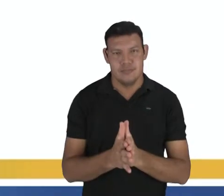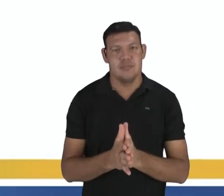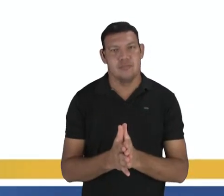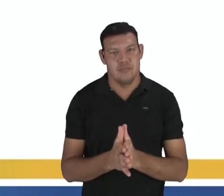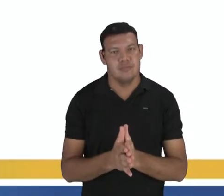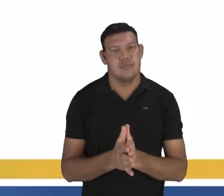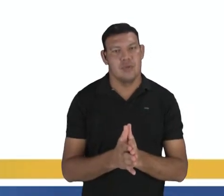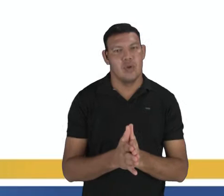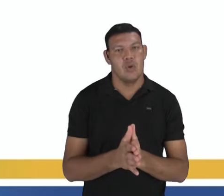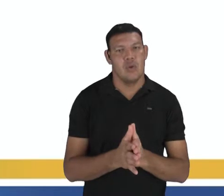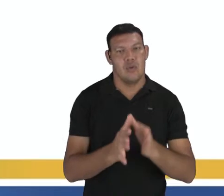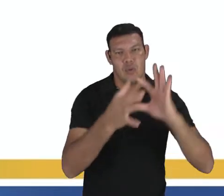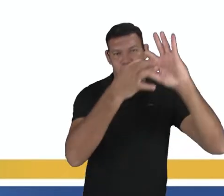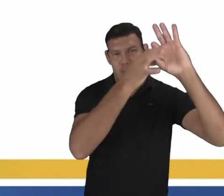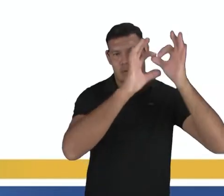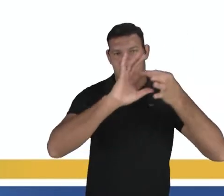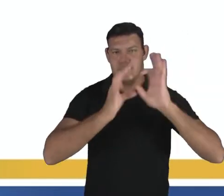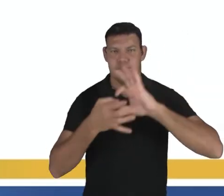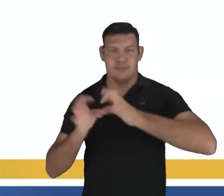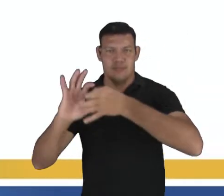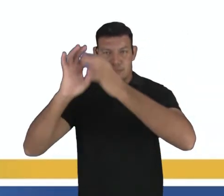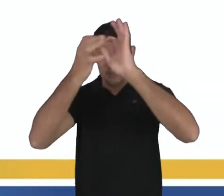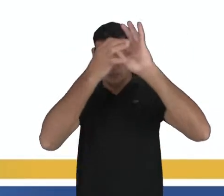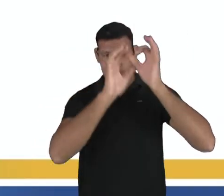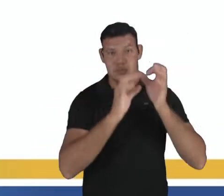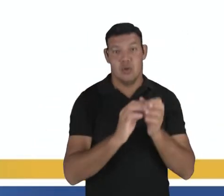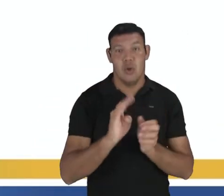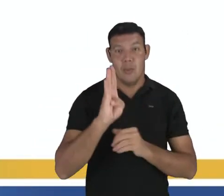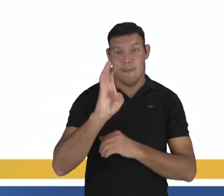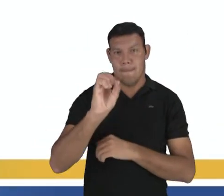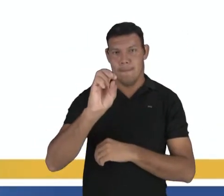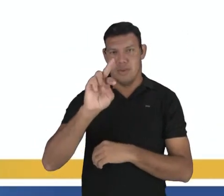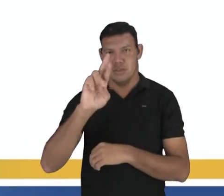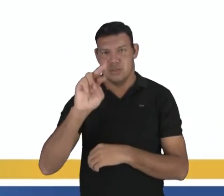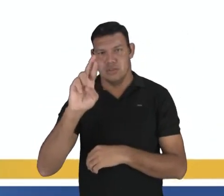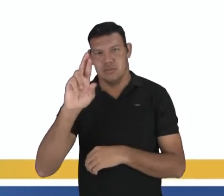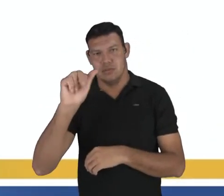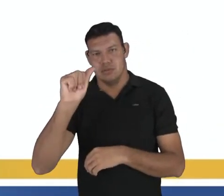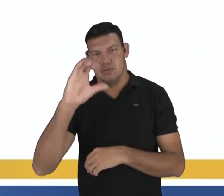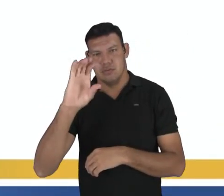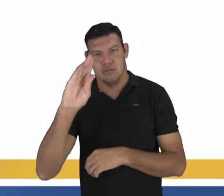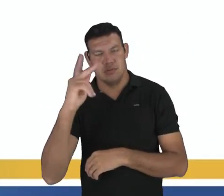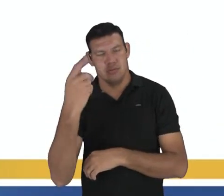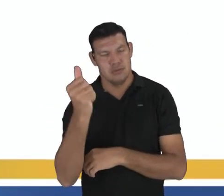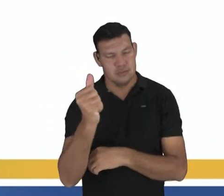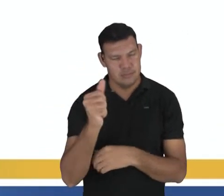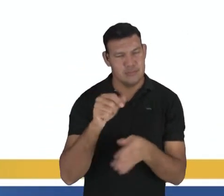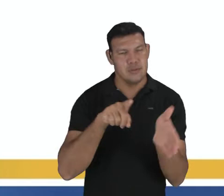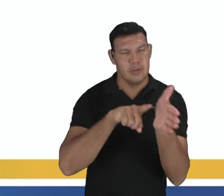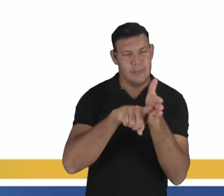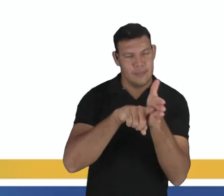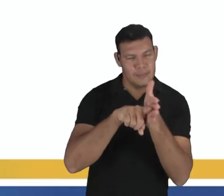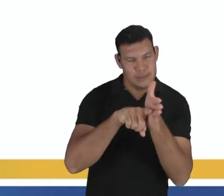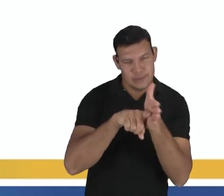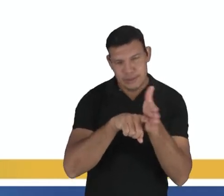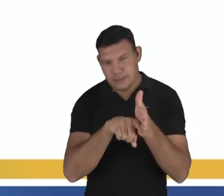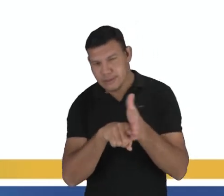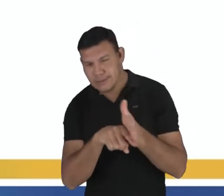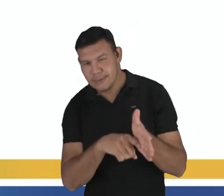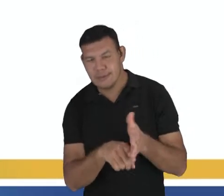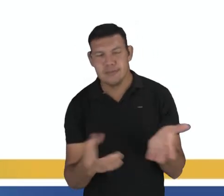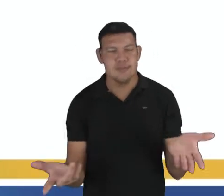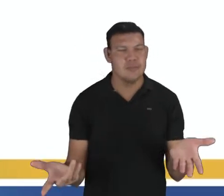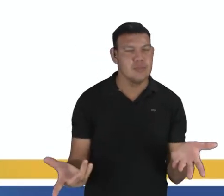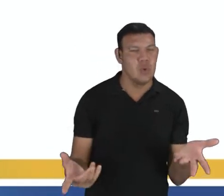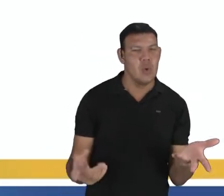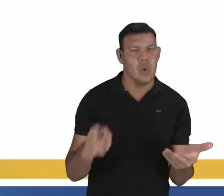da borracha, né? Esse nome surto da borracha, ele é questionado por alguns historiadores, né? Alguns